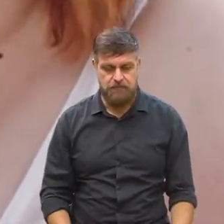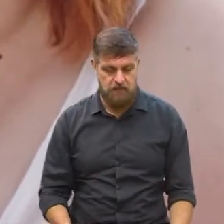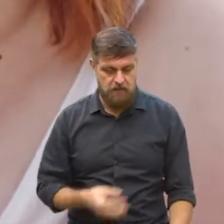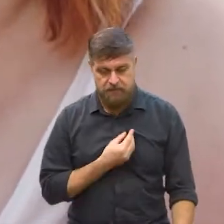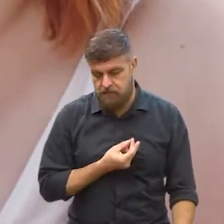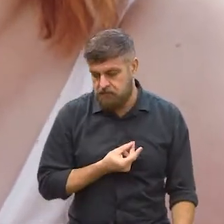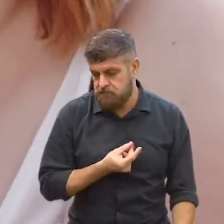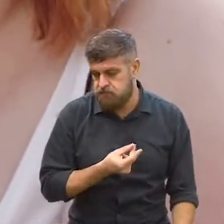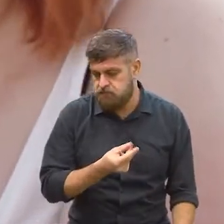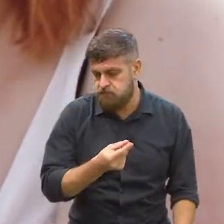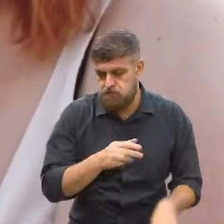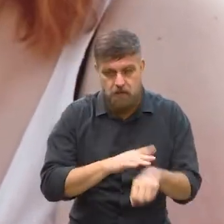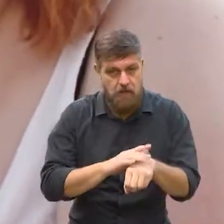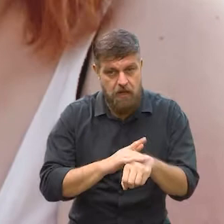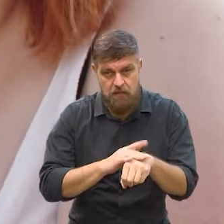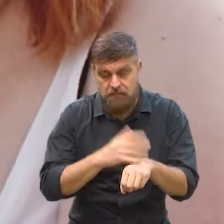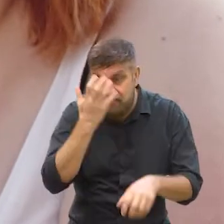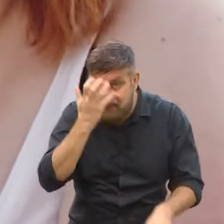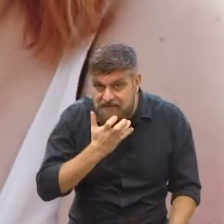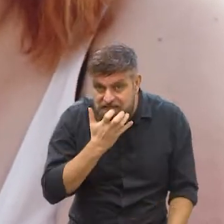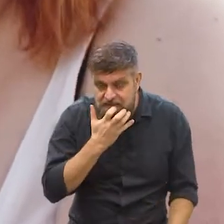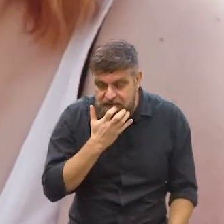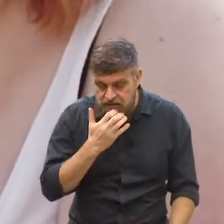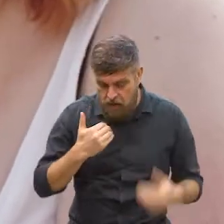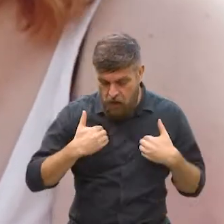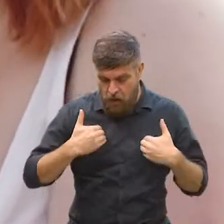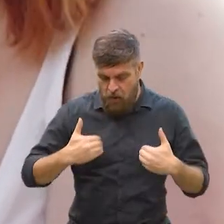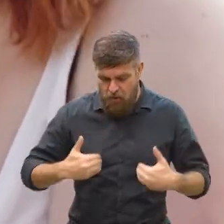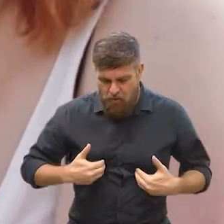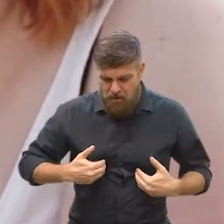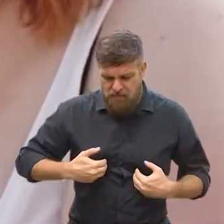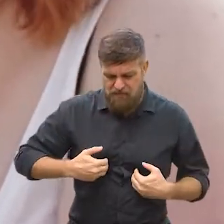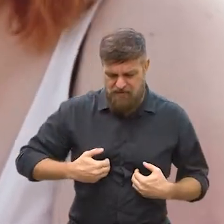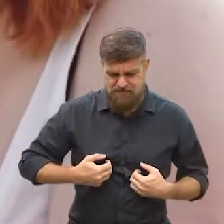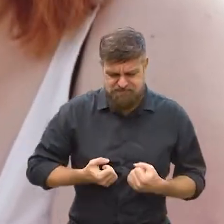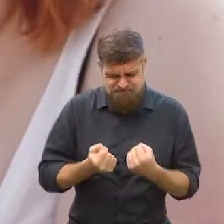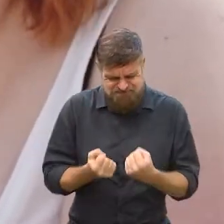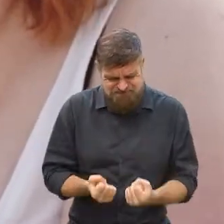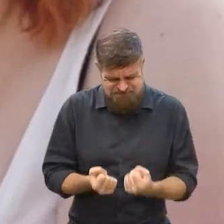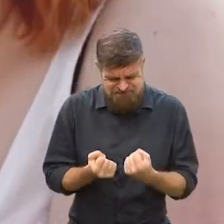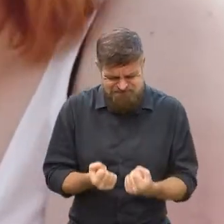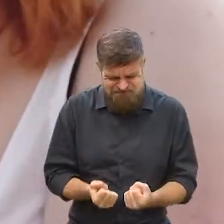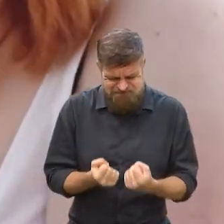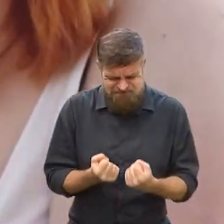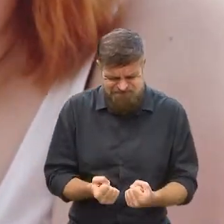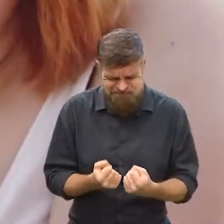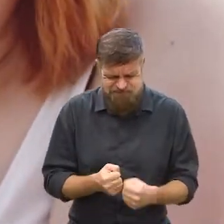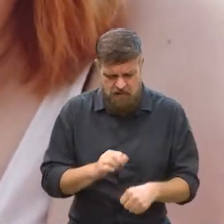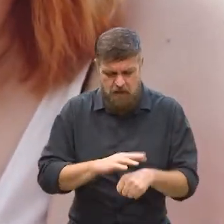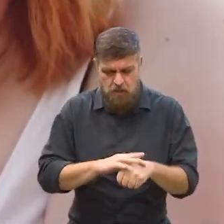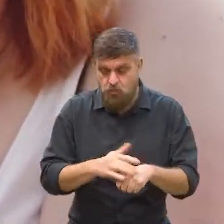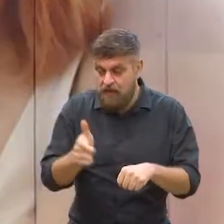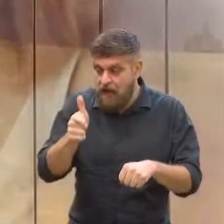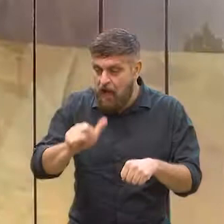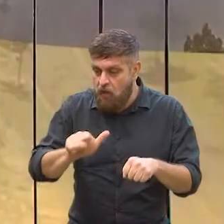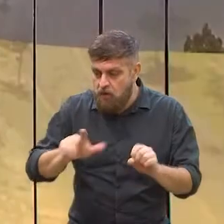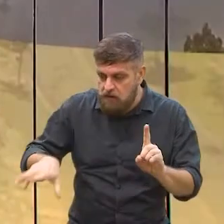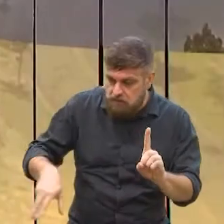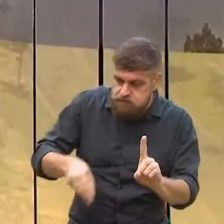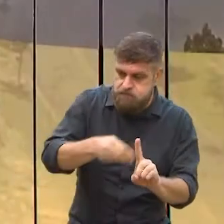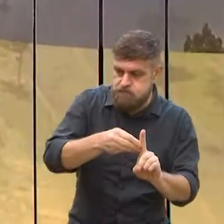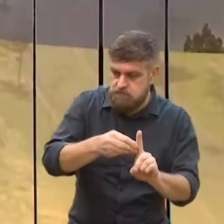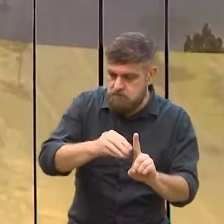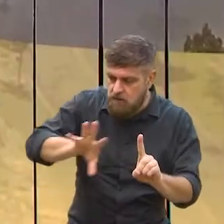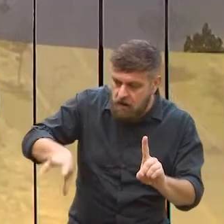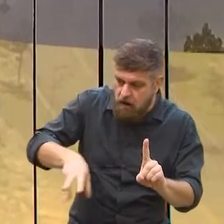é tão grave. Ela vai alterando o organismo pela sobrecarga, criando outras doenças. E são essas